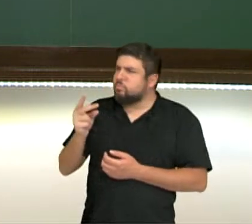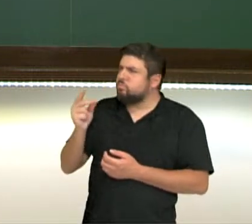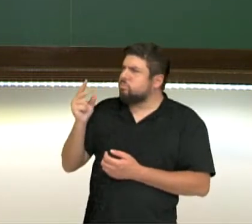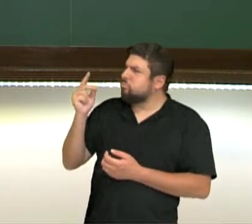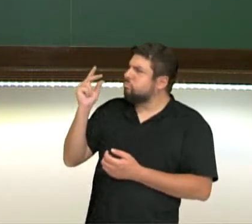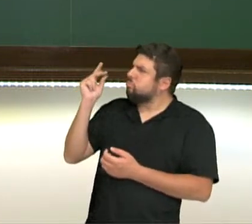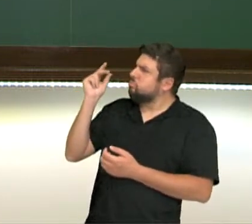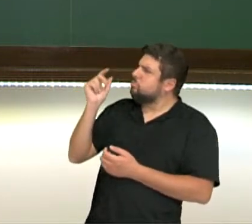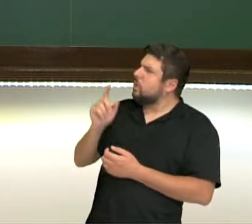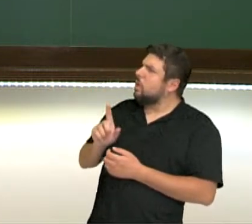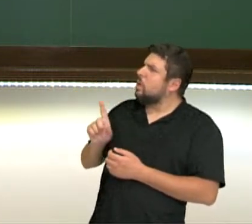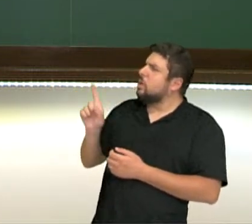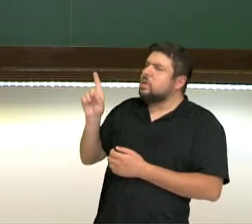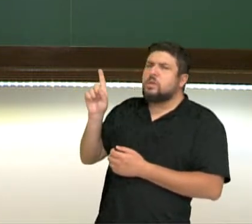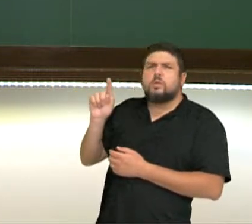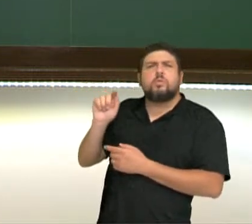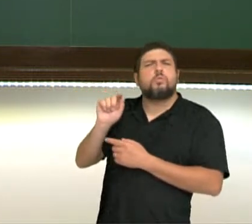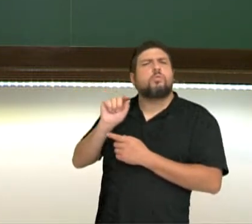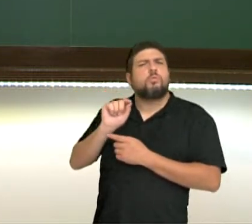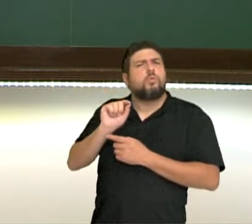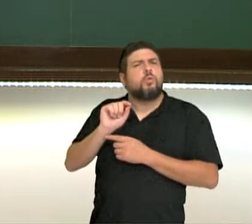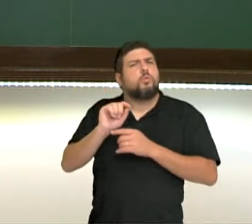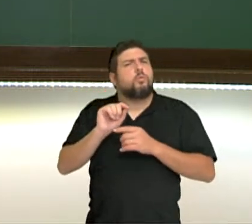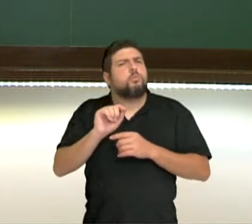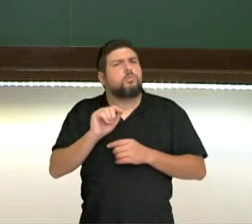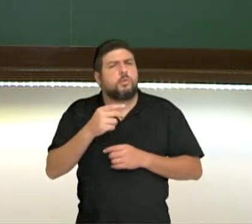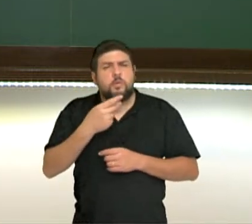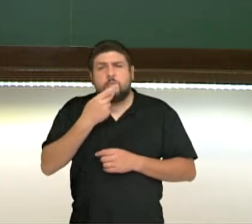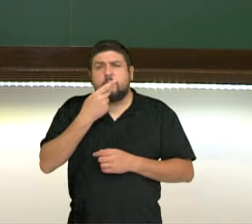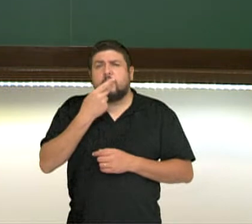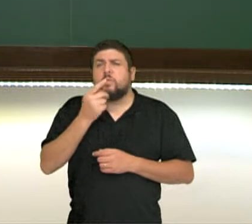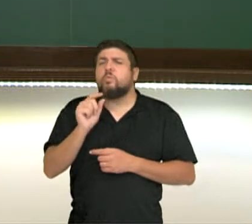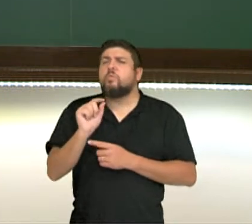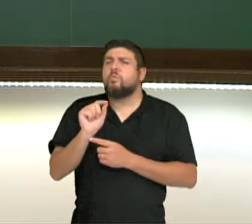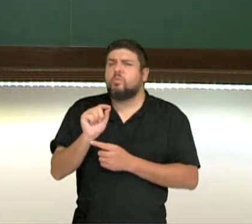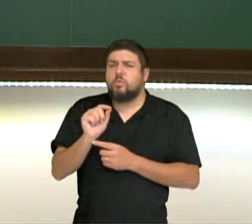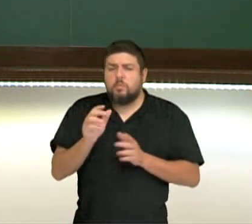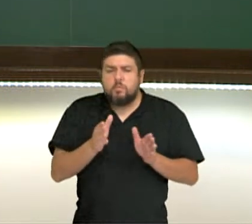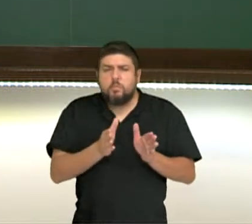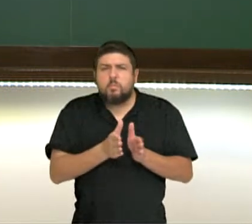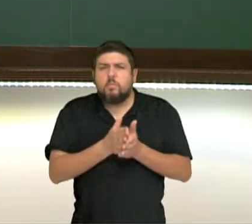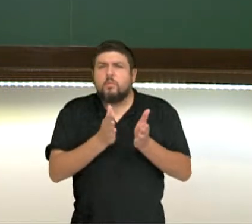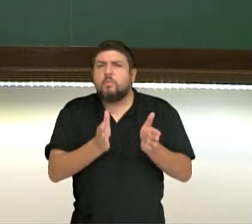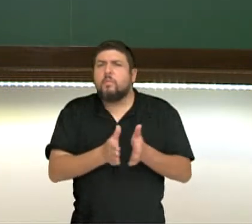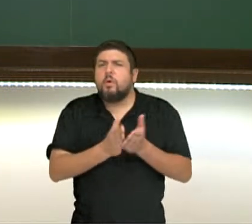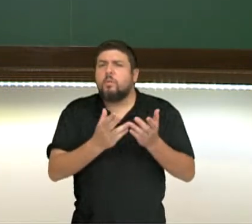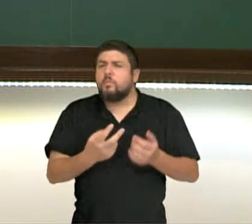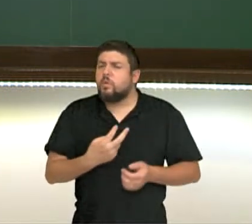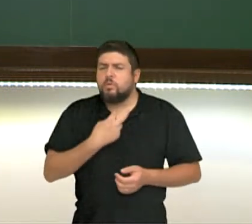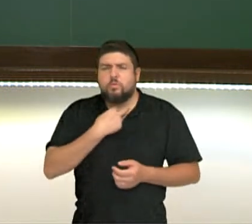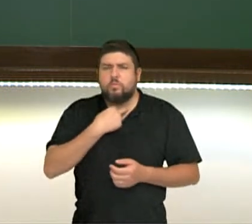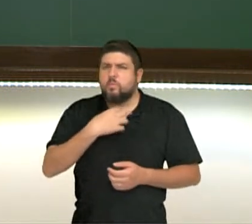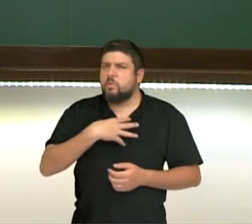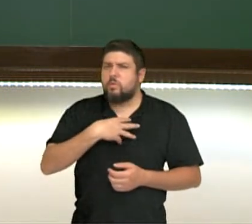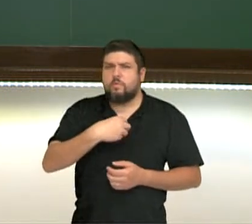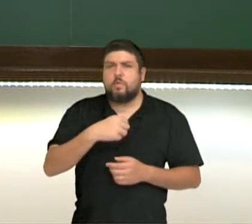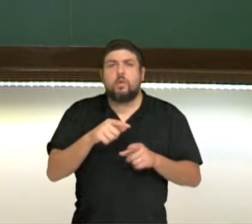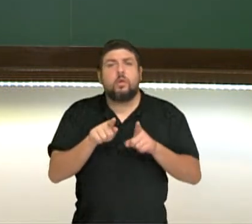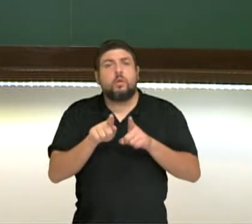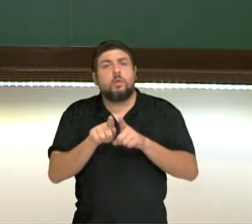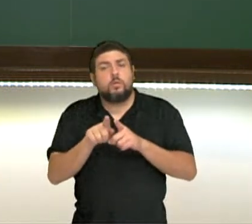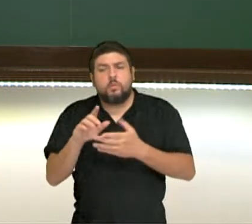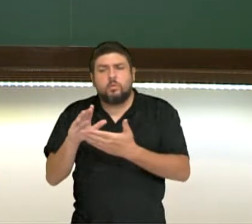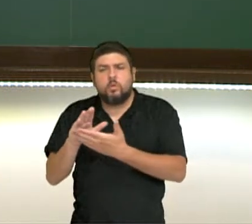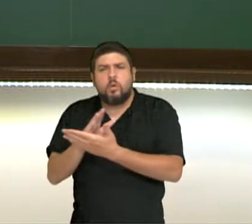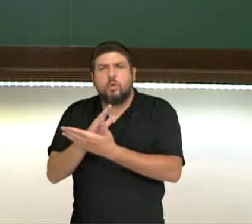atrás ele colocava a questão de que pobre não podia ter filhos e nem ter direitos vamos dizer assim